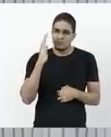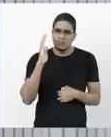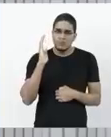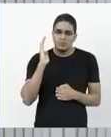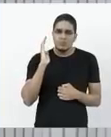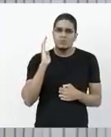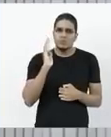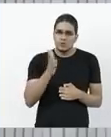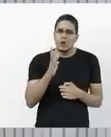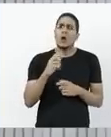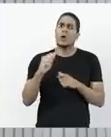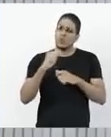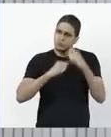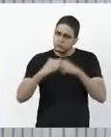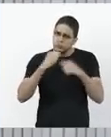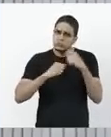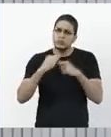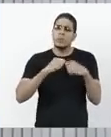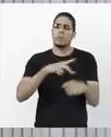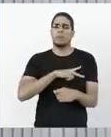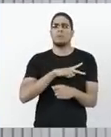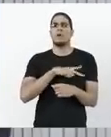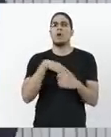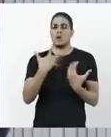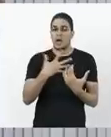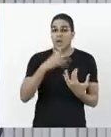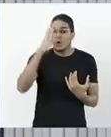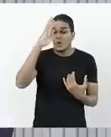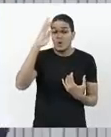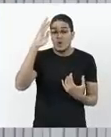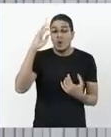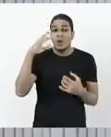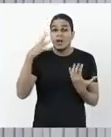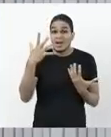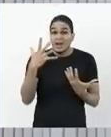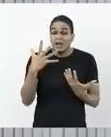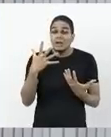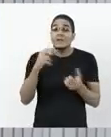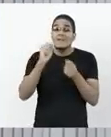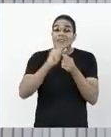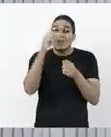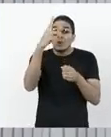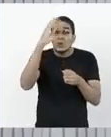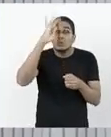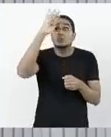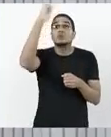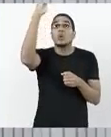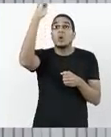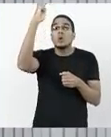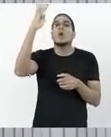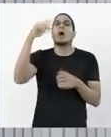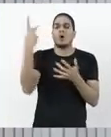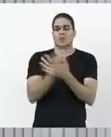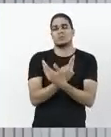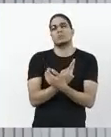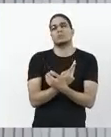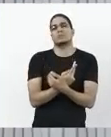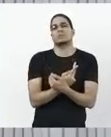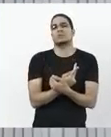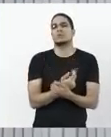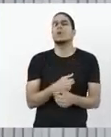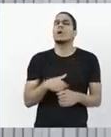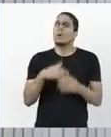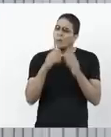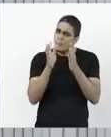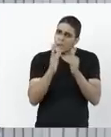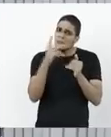quero realizar o teu sonho, o sonho de ter uma Belém solidária, fraterna, feliz. E eu peço o seu voto, eu peço a sua confiança,